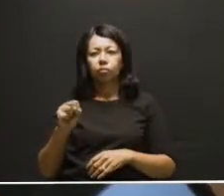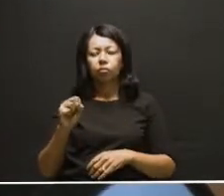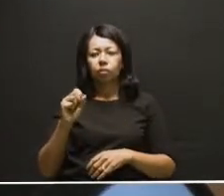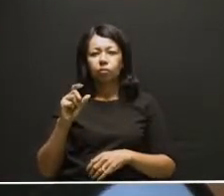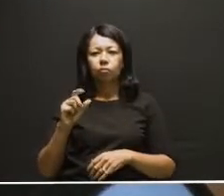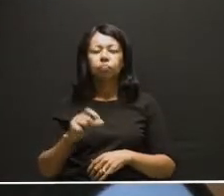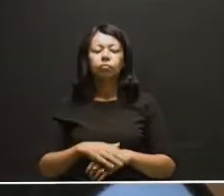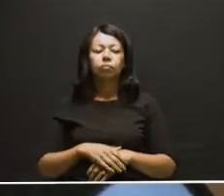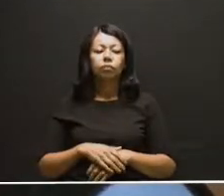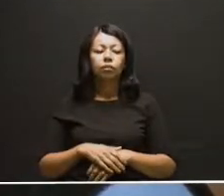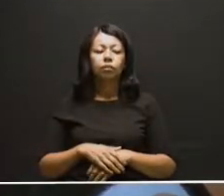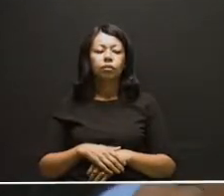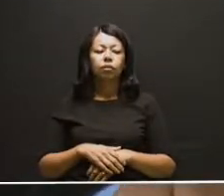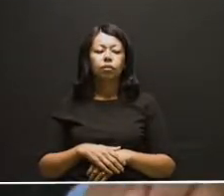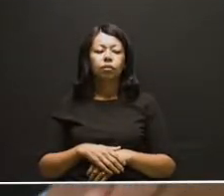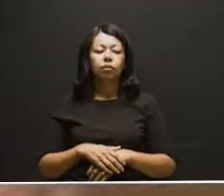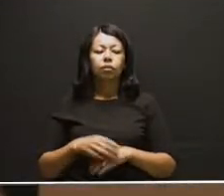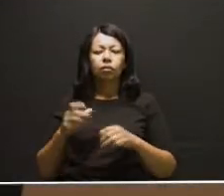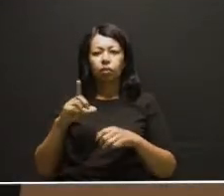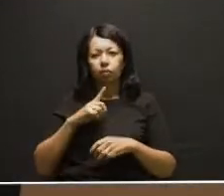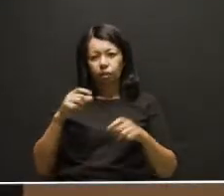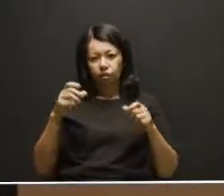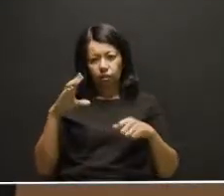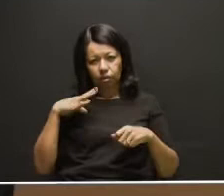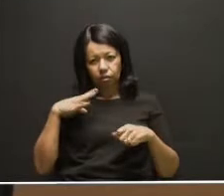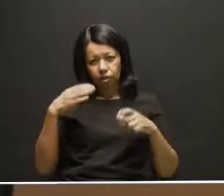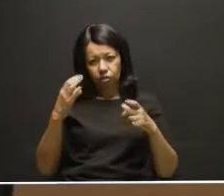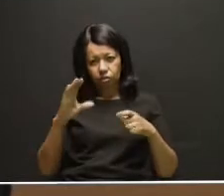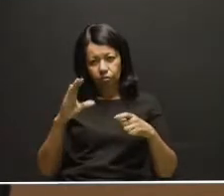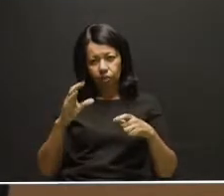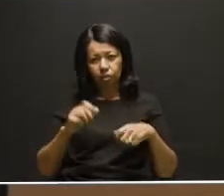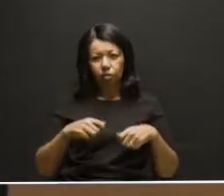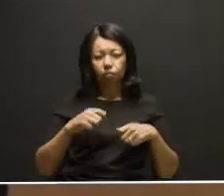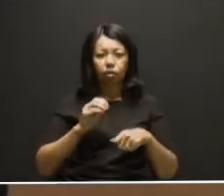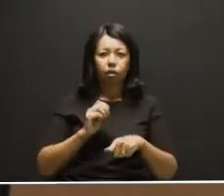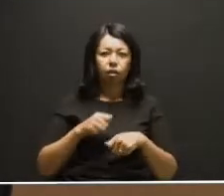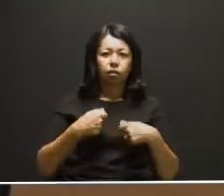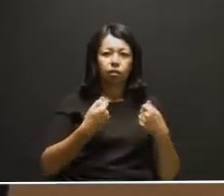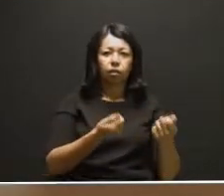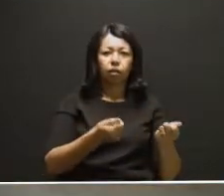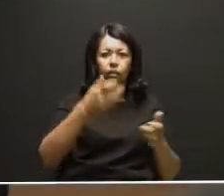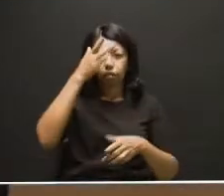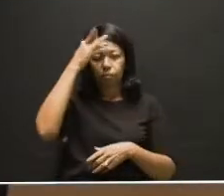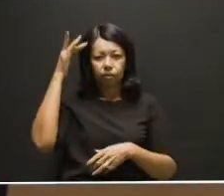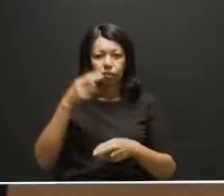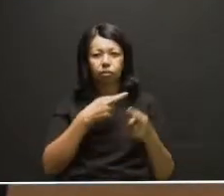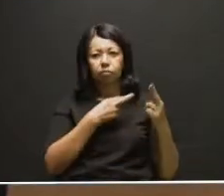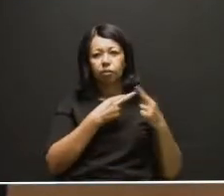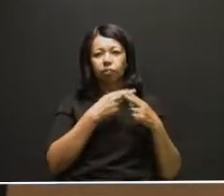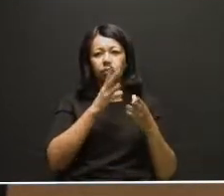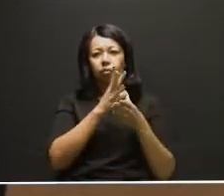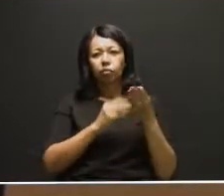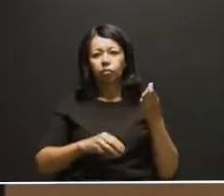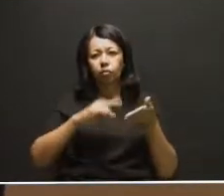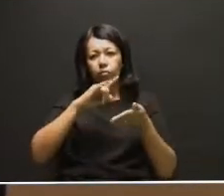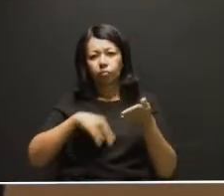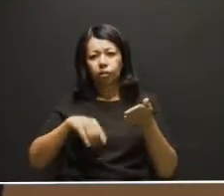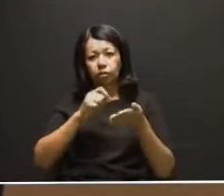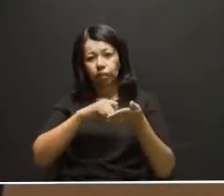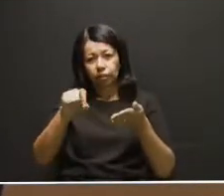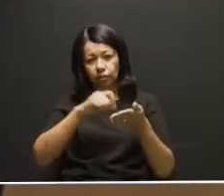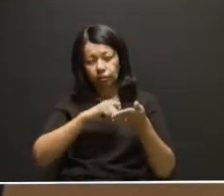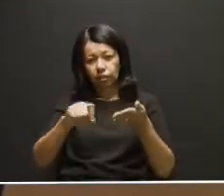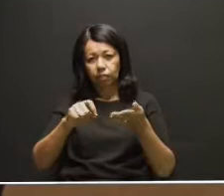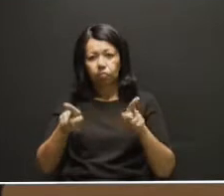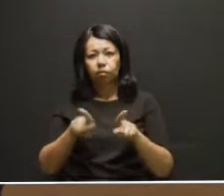único de saúde localizado no município de cubatão a fornecer aos pacientes e seus responsáveis cópias dos documentos assinados por eles